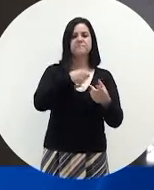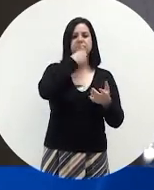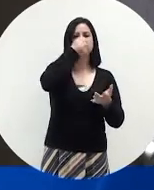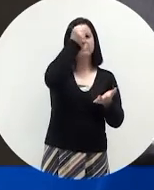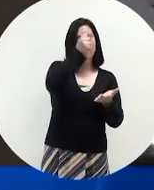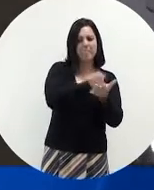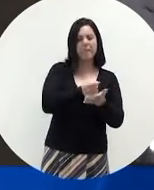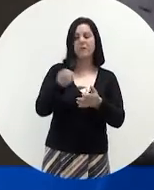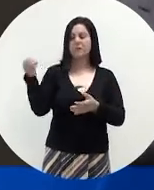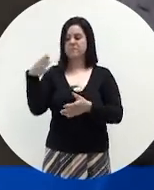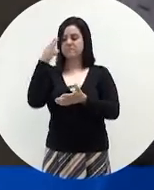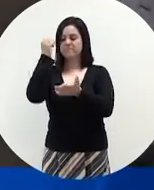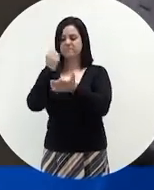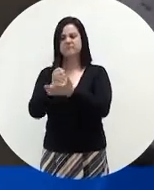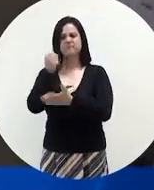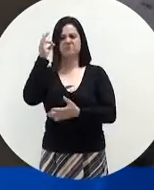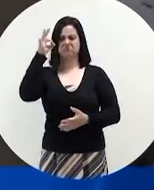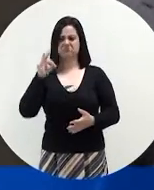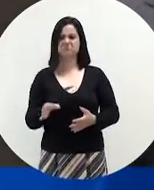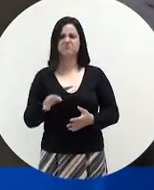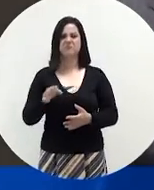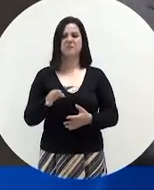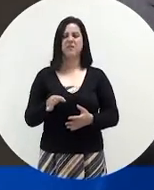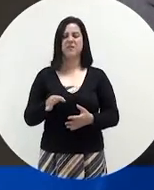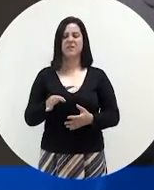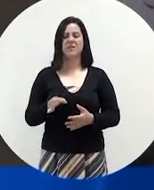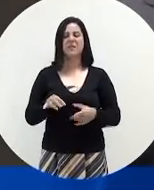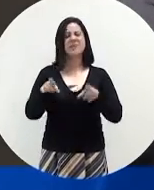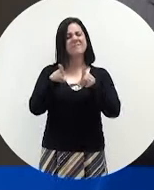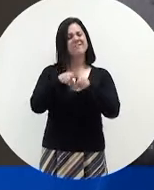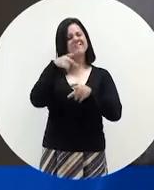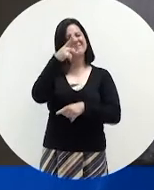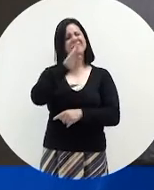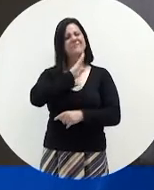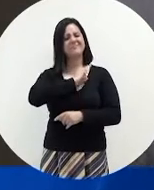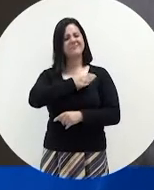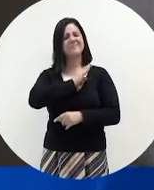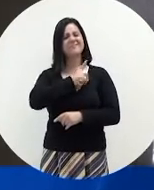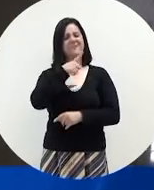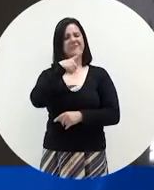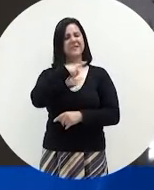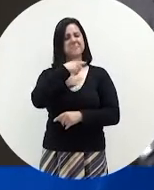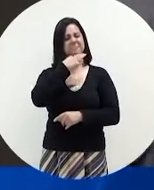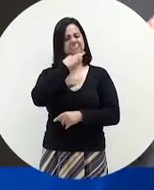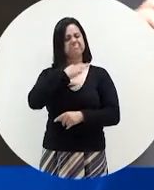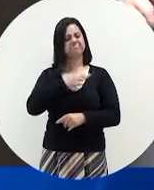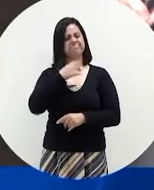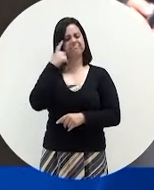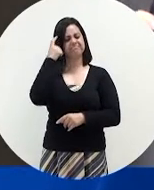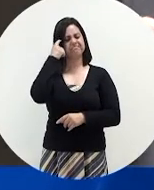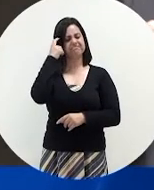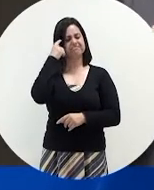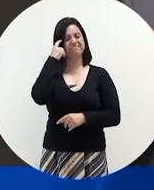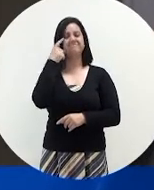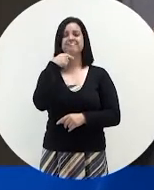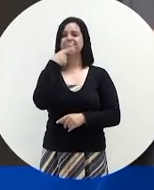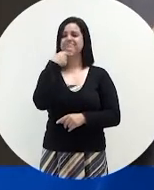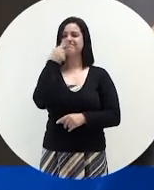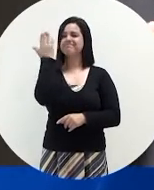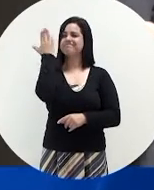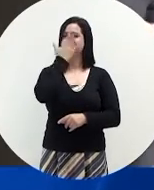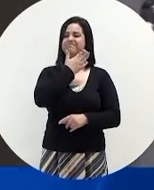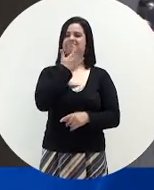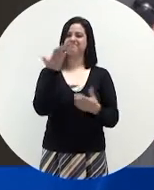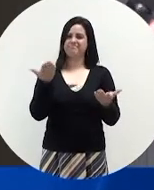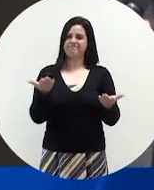categoricamente que Deus criou todas as coisas. E eu vou ler alguns versículos só, porque essa